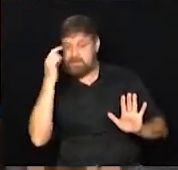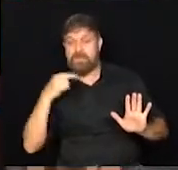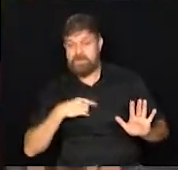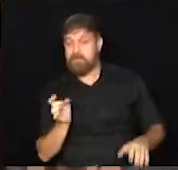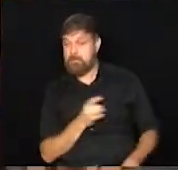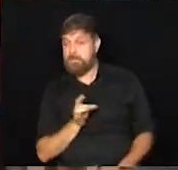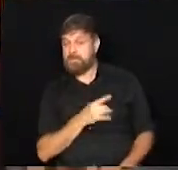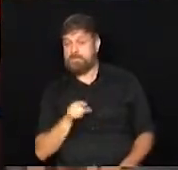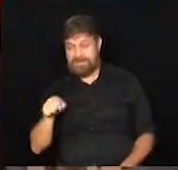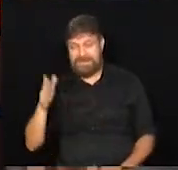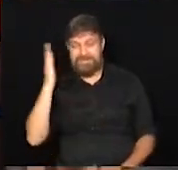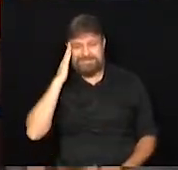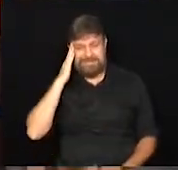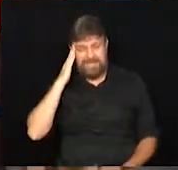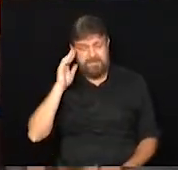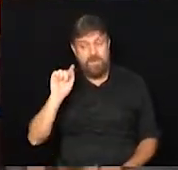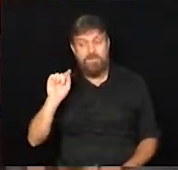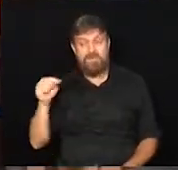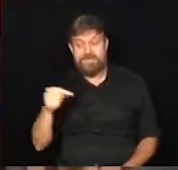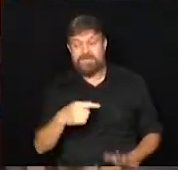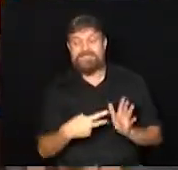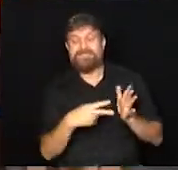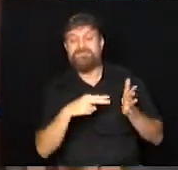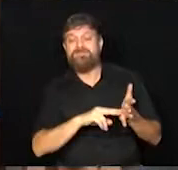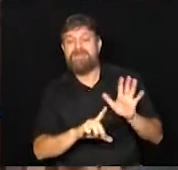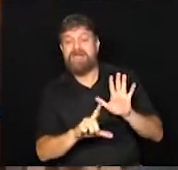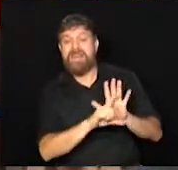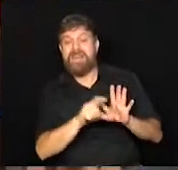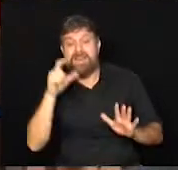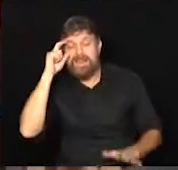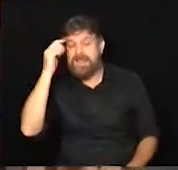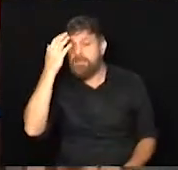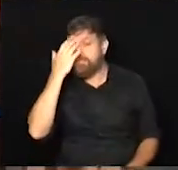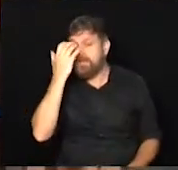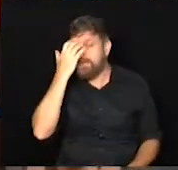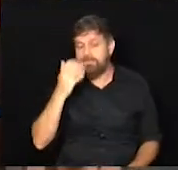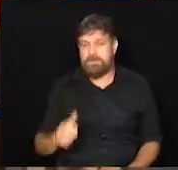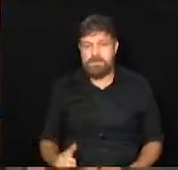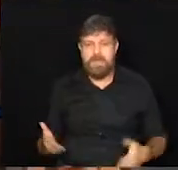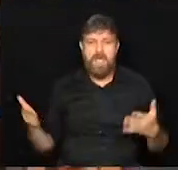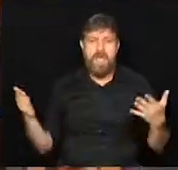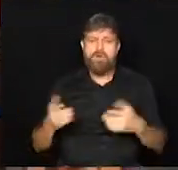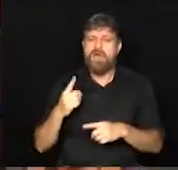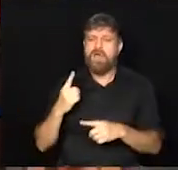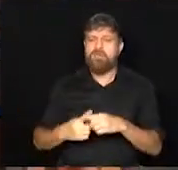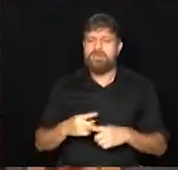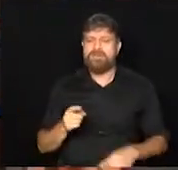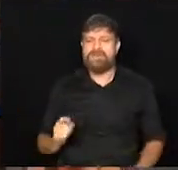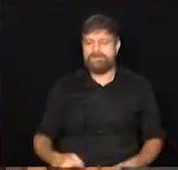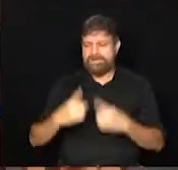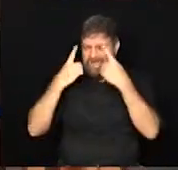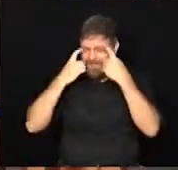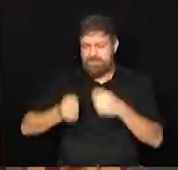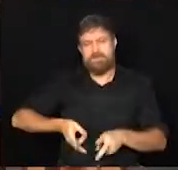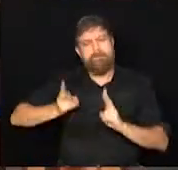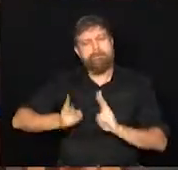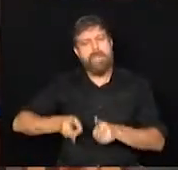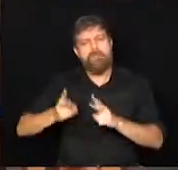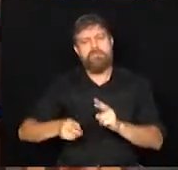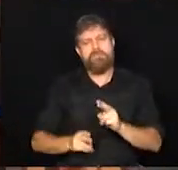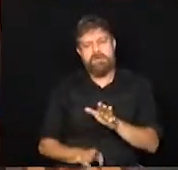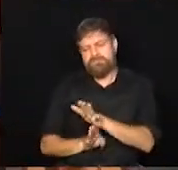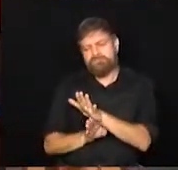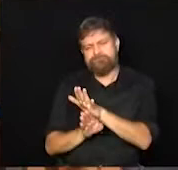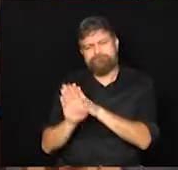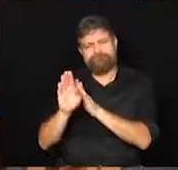Então, eles entendem do que ela significa. Agora, e o porquê que a violência continua ainda aumentando? Por que a